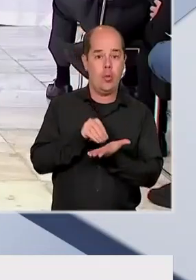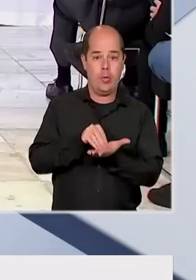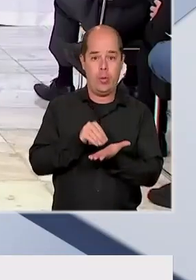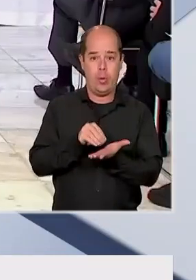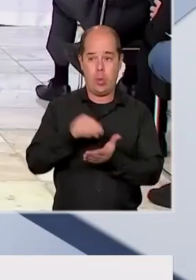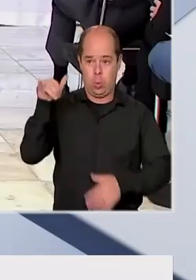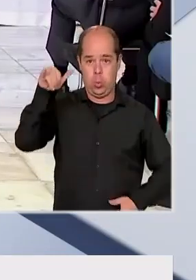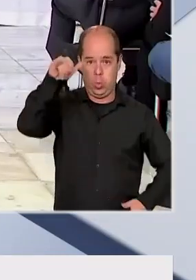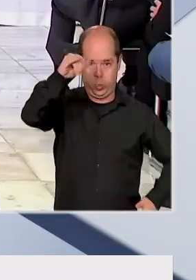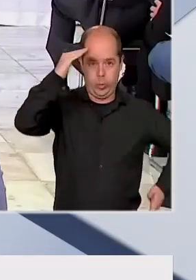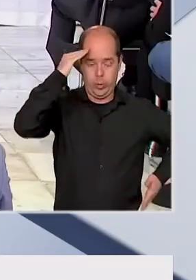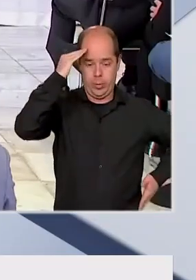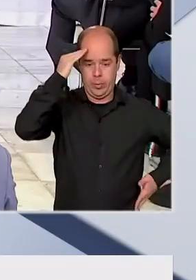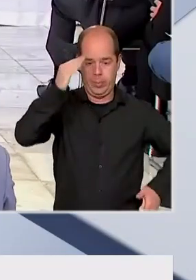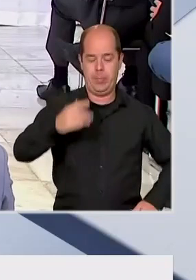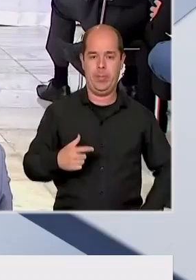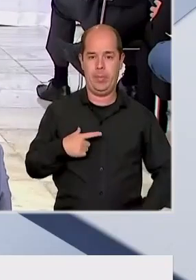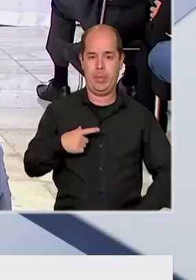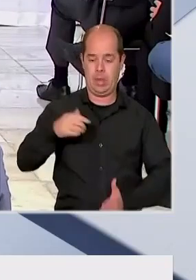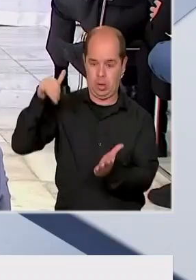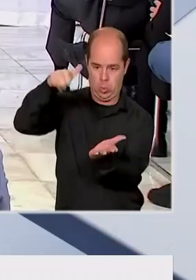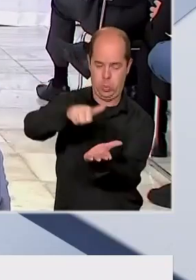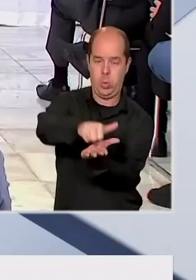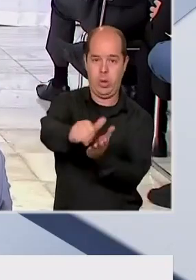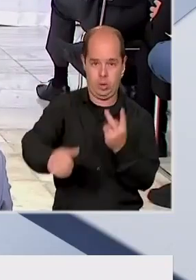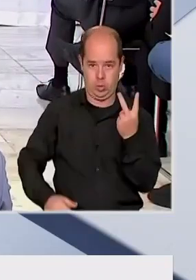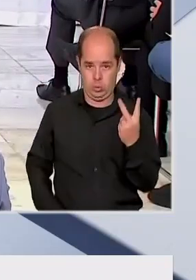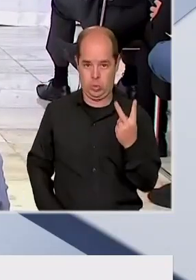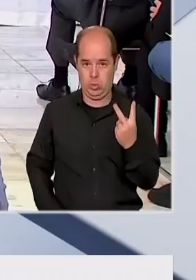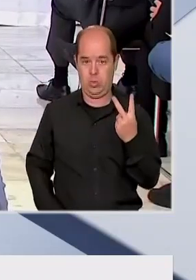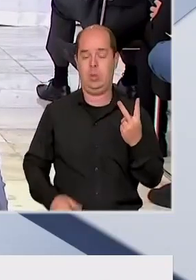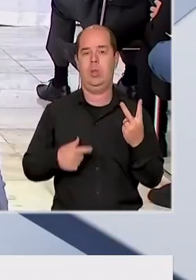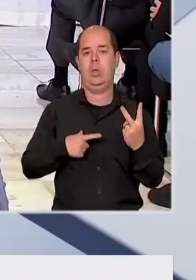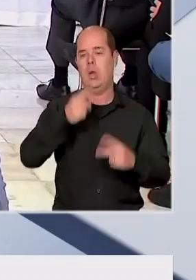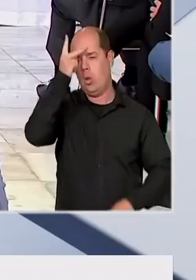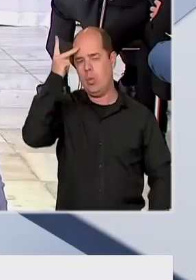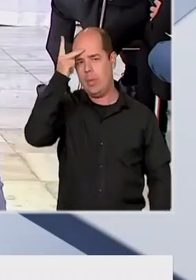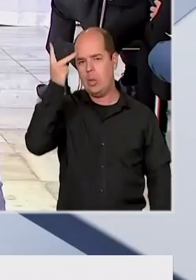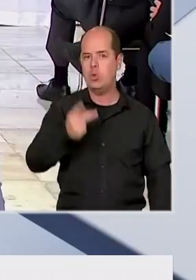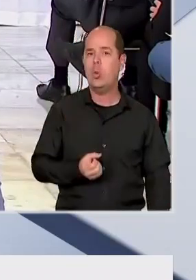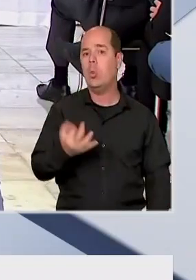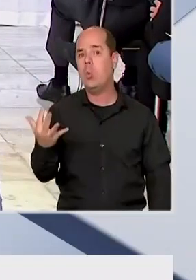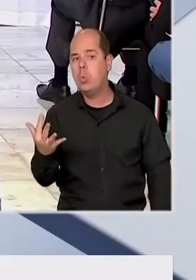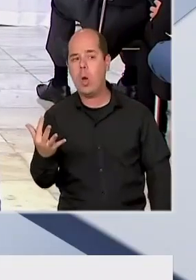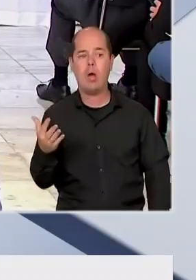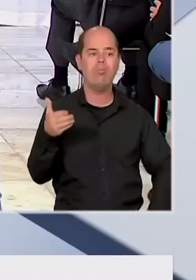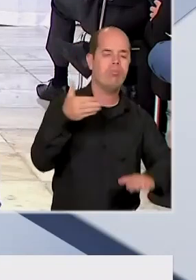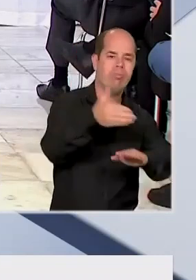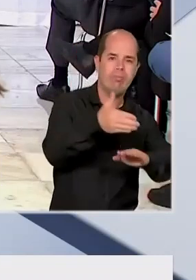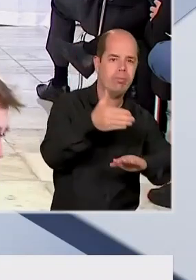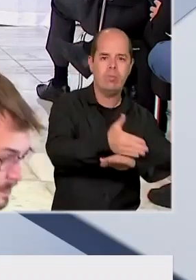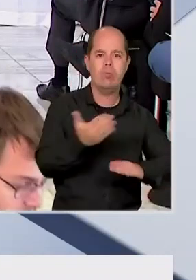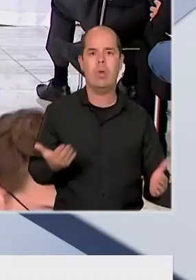esse cara tá na rua daqui a pouco isso é que não pode acontecer outra coisa duas outras medidas que a gente já discutiu aqui no três em um